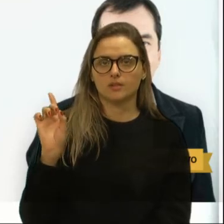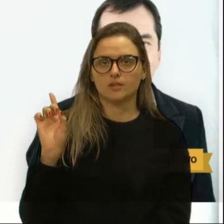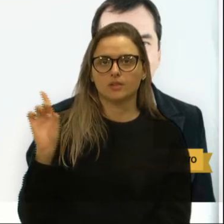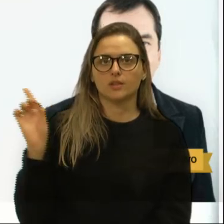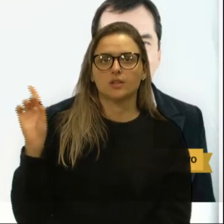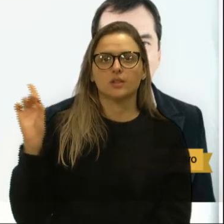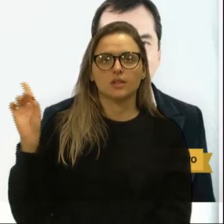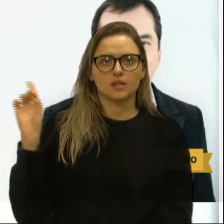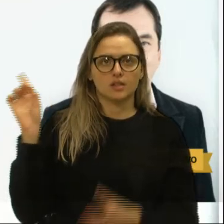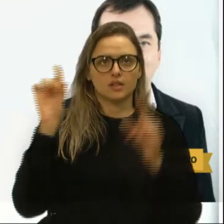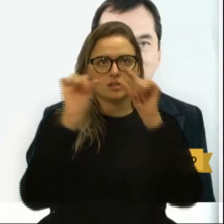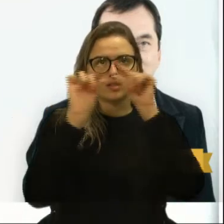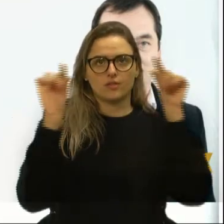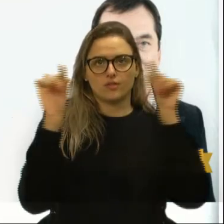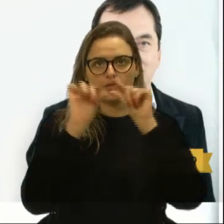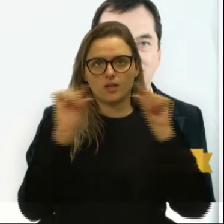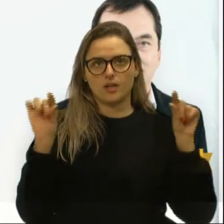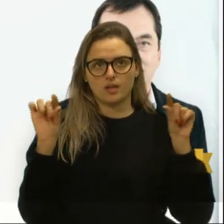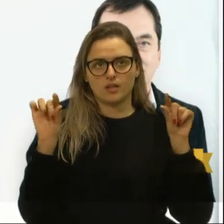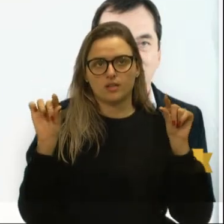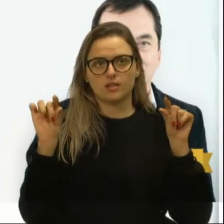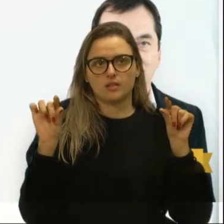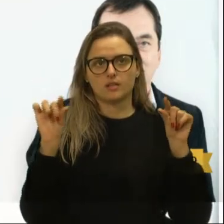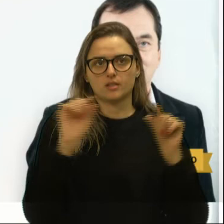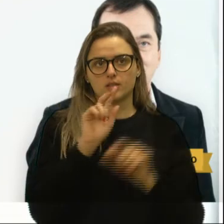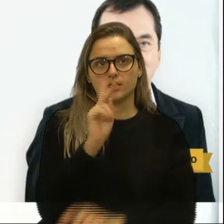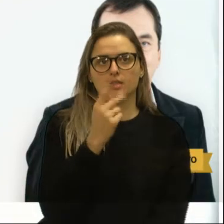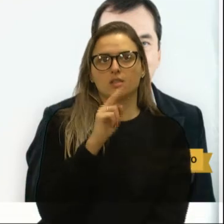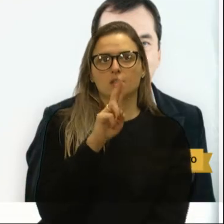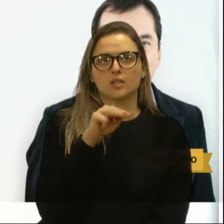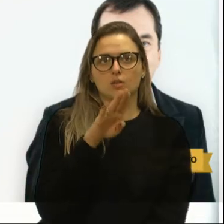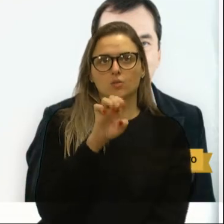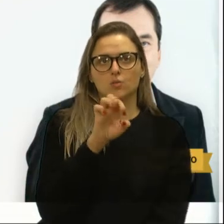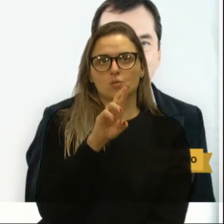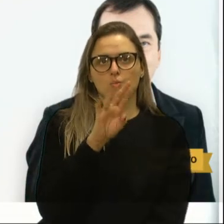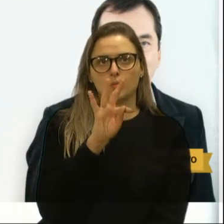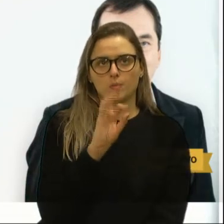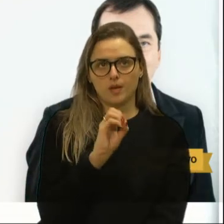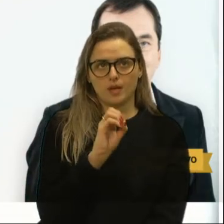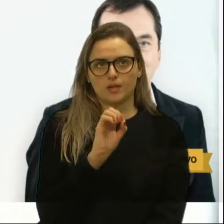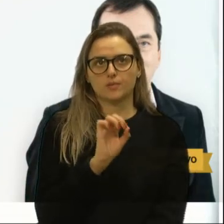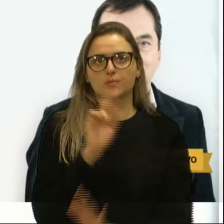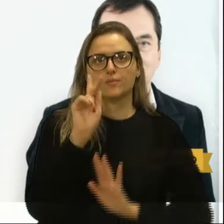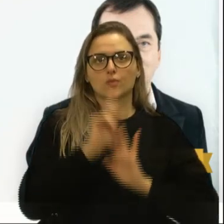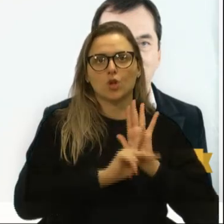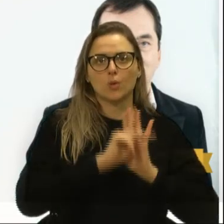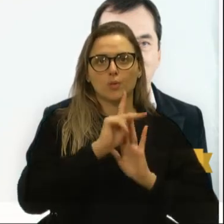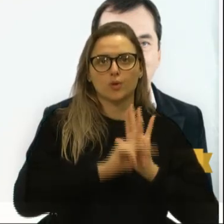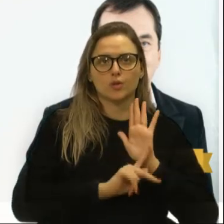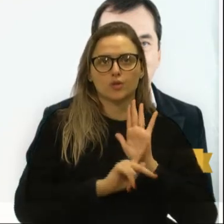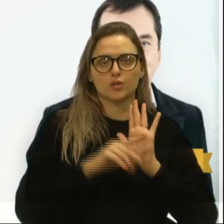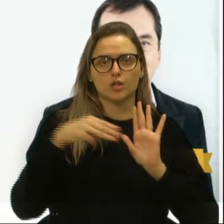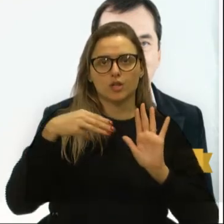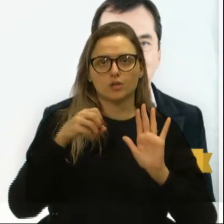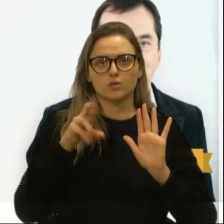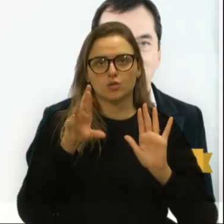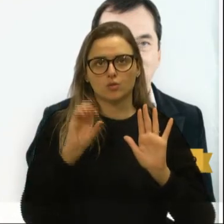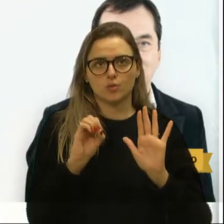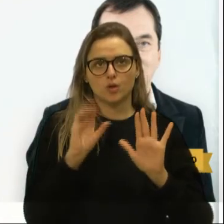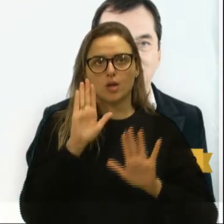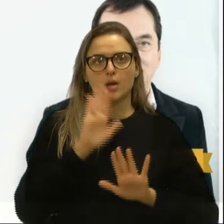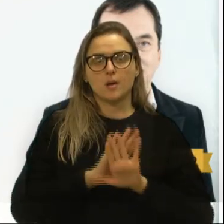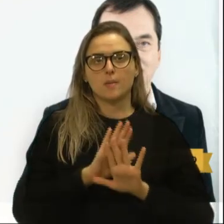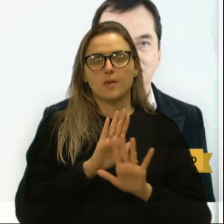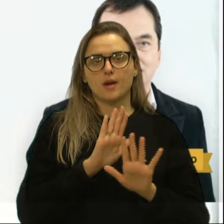essa frase, né, essa chamada do Humberto Trezi, projetos de Moro para maior rigor